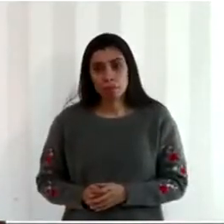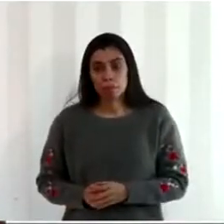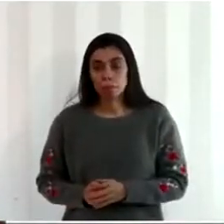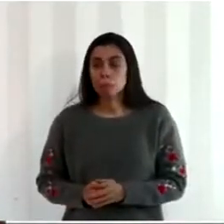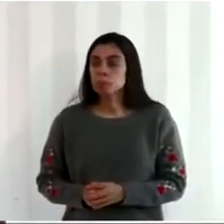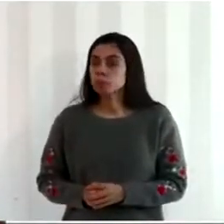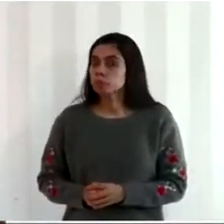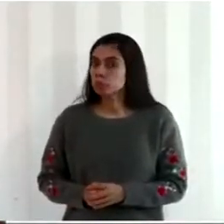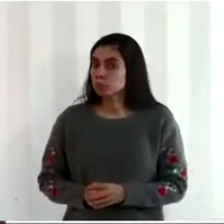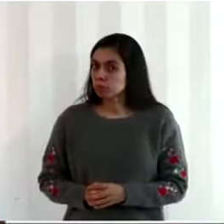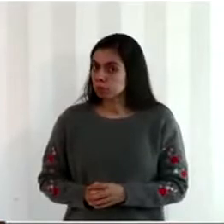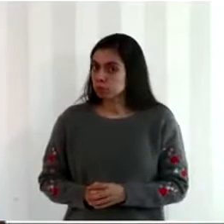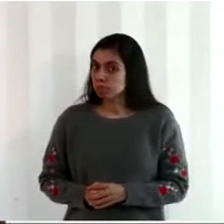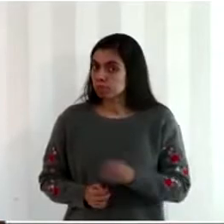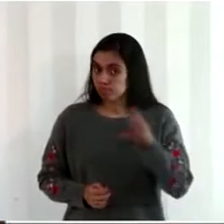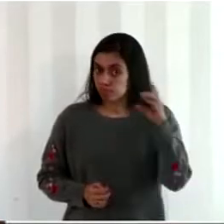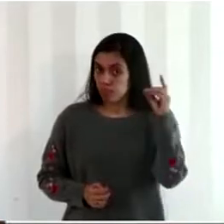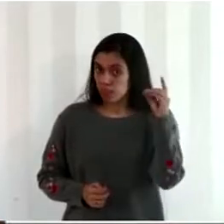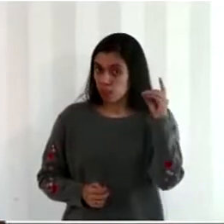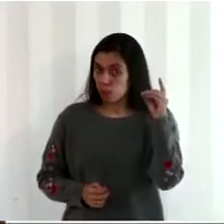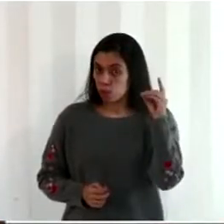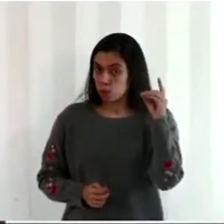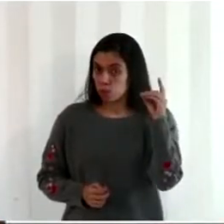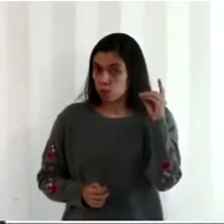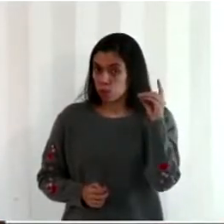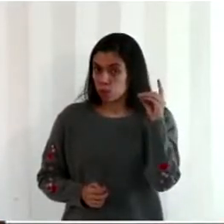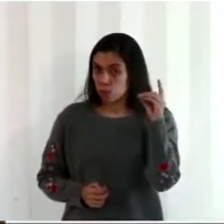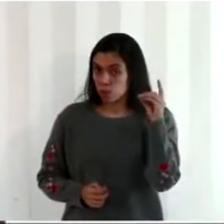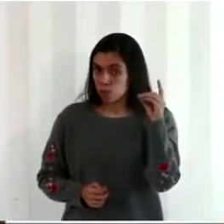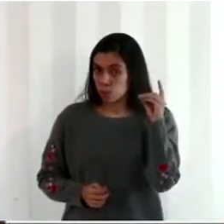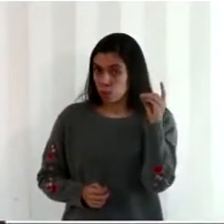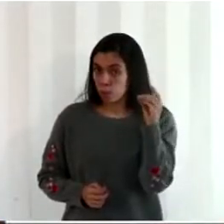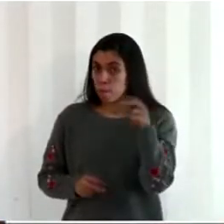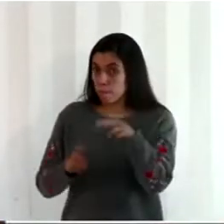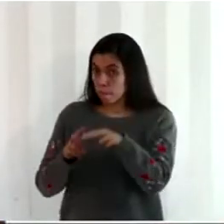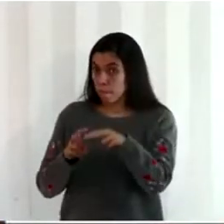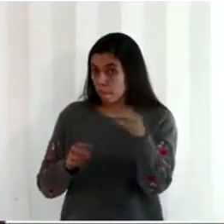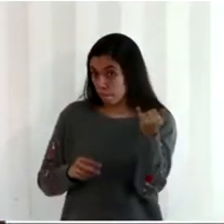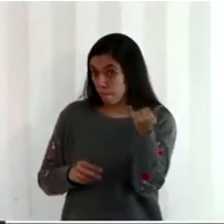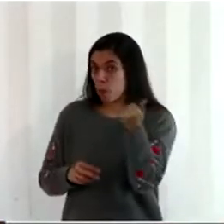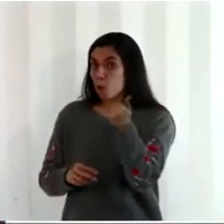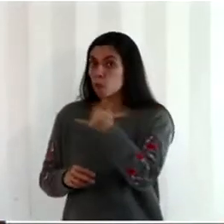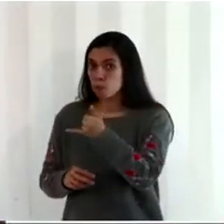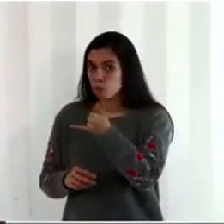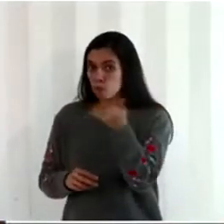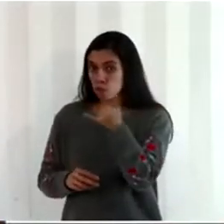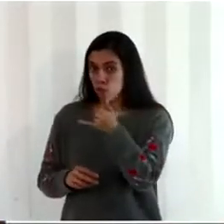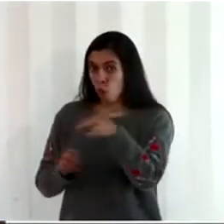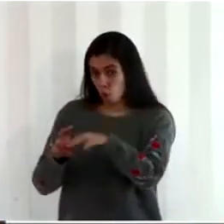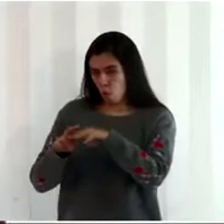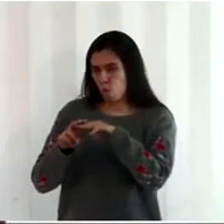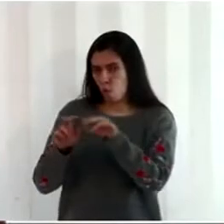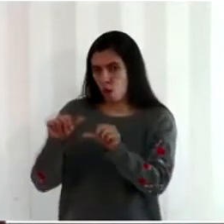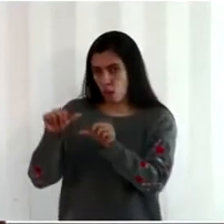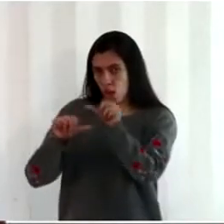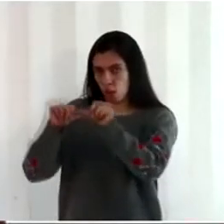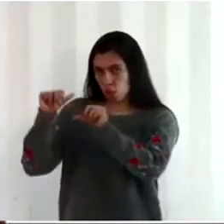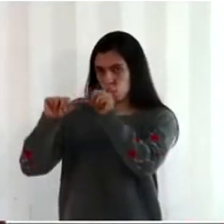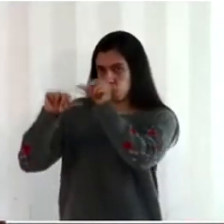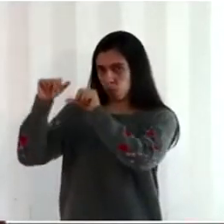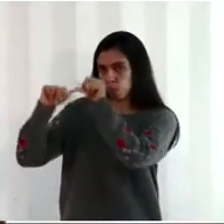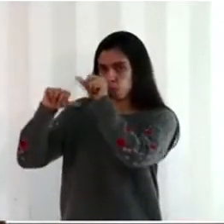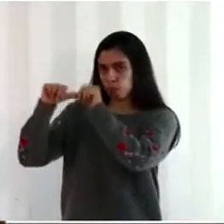duas perguntas aos sacerdotes. Parece que eles estavam sendo testados, como se eles estivessem sendo sabatinados sobre